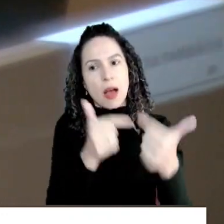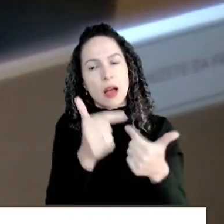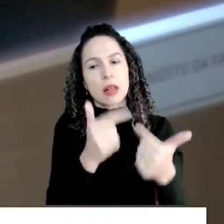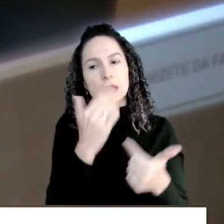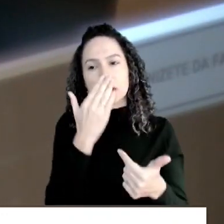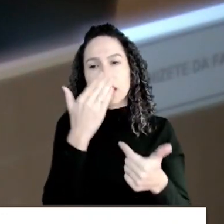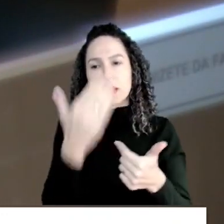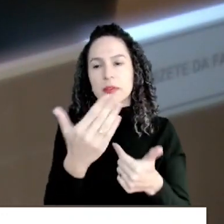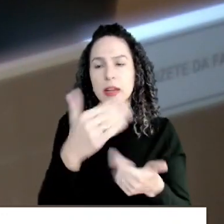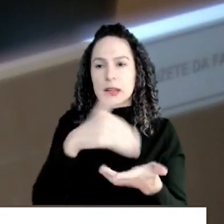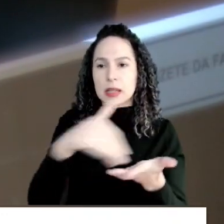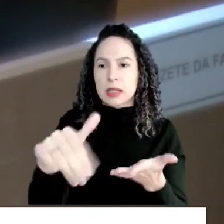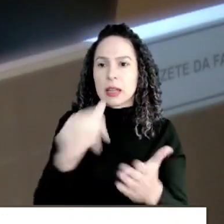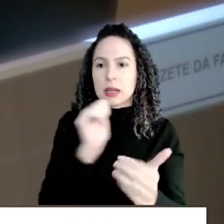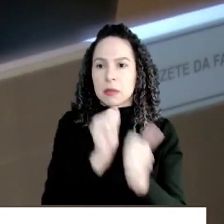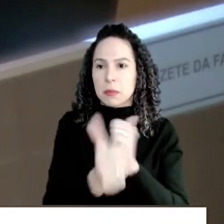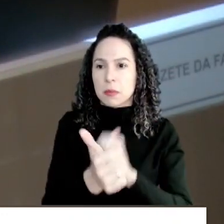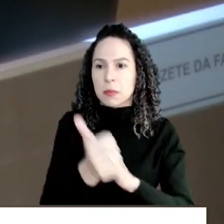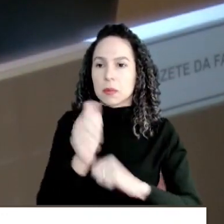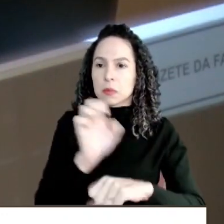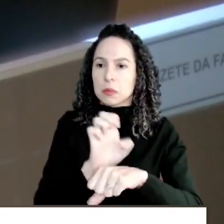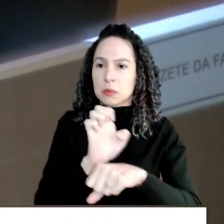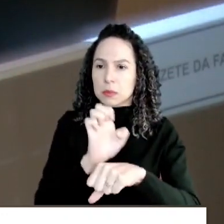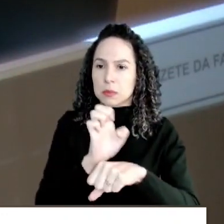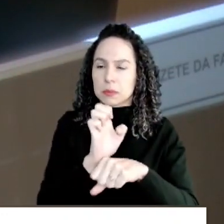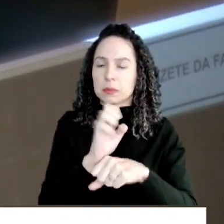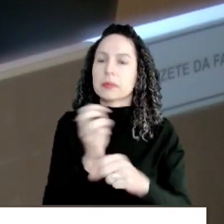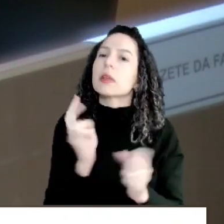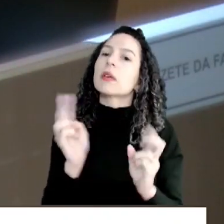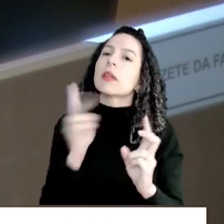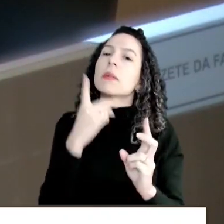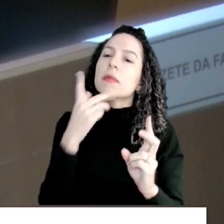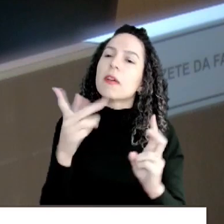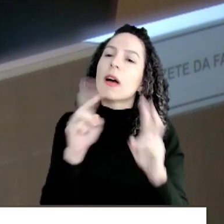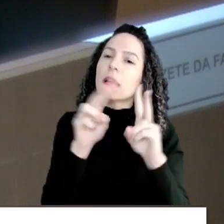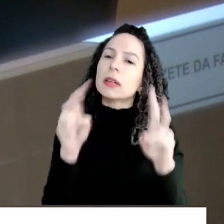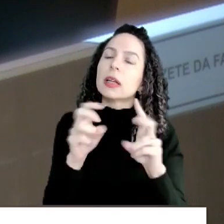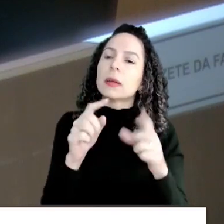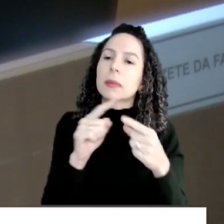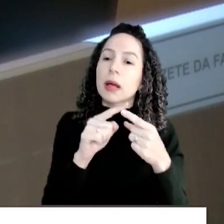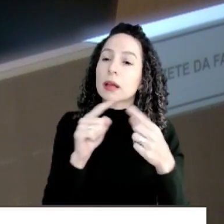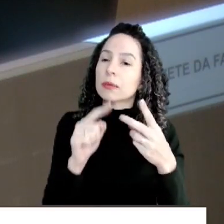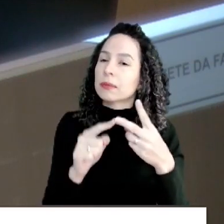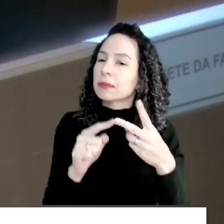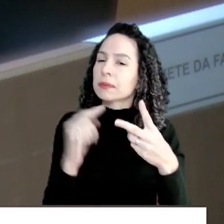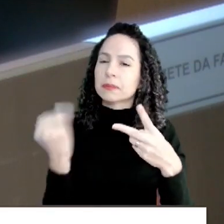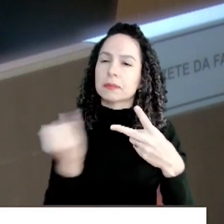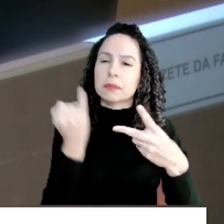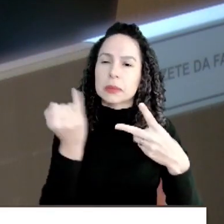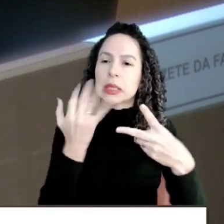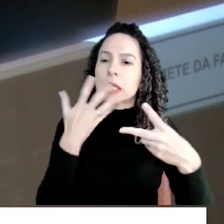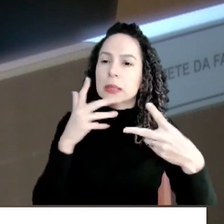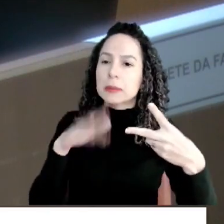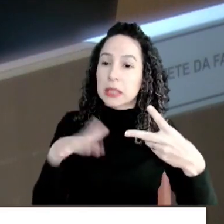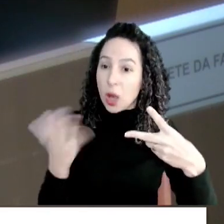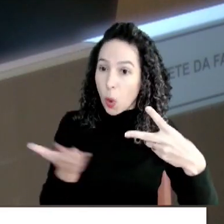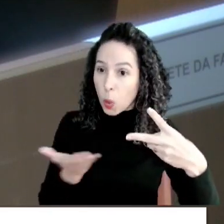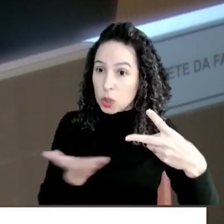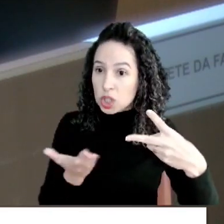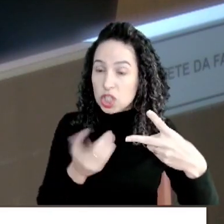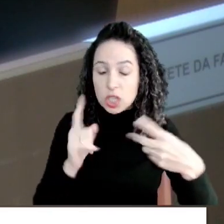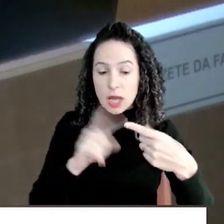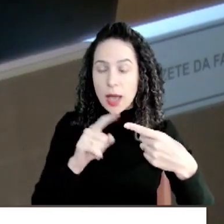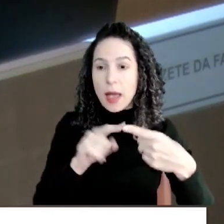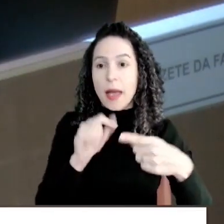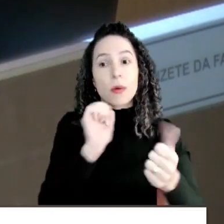Estado. Eu comento muito, Aildo, que as duas salvações das nossas crianças hoje é o esporte e a